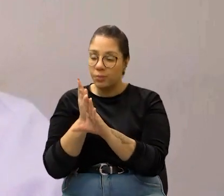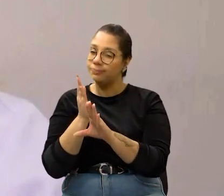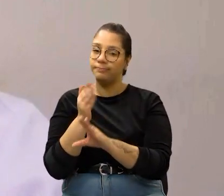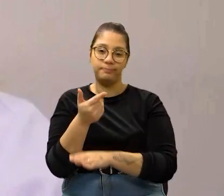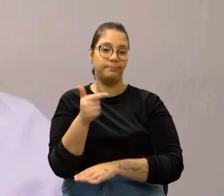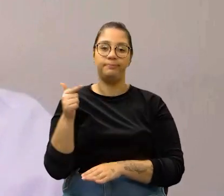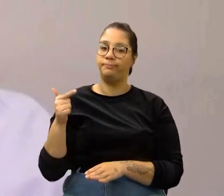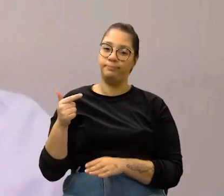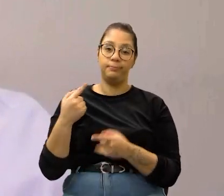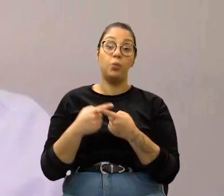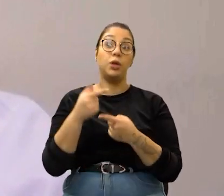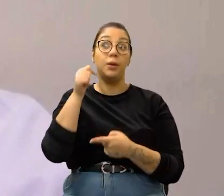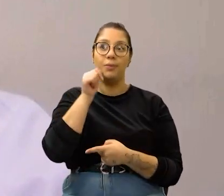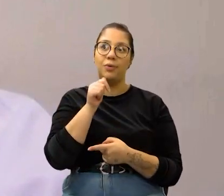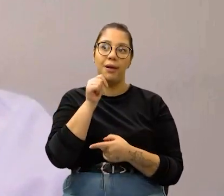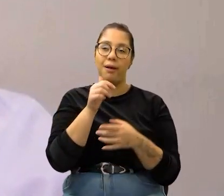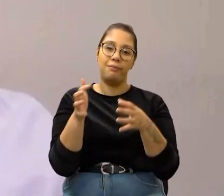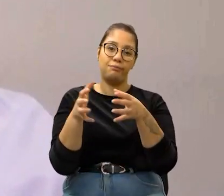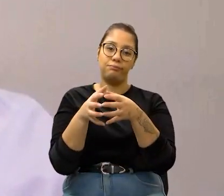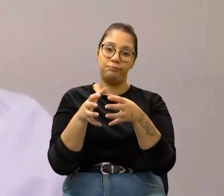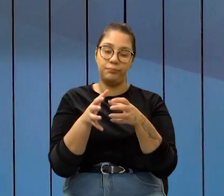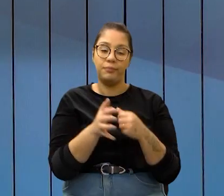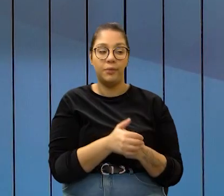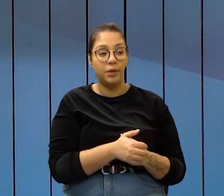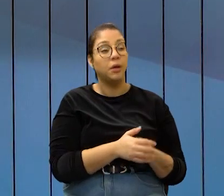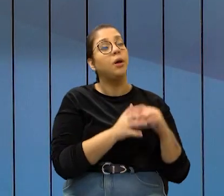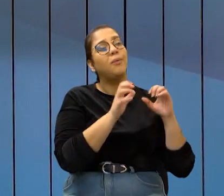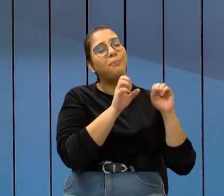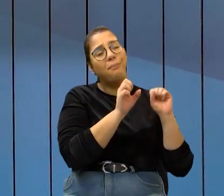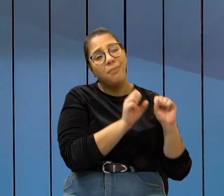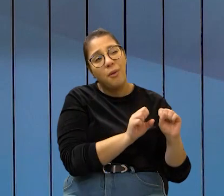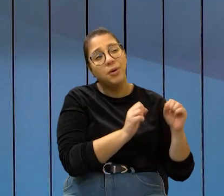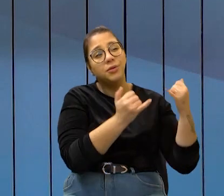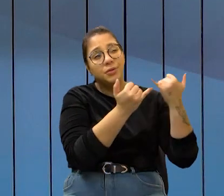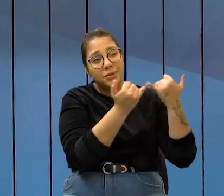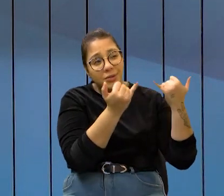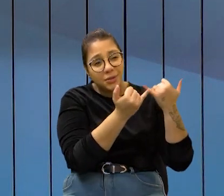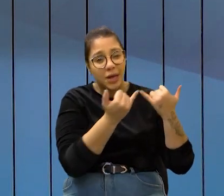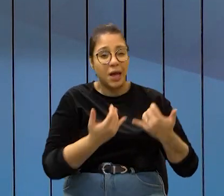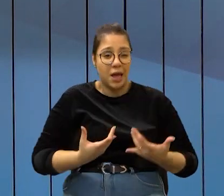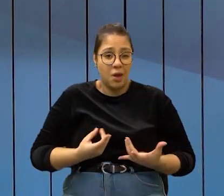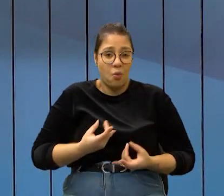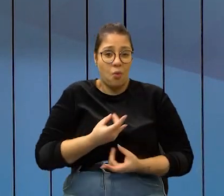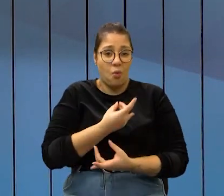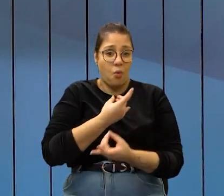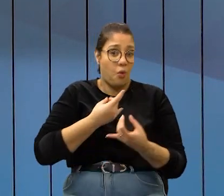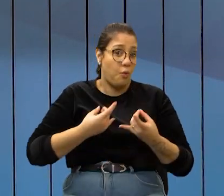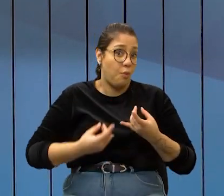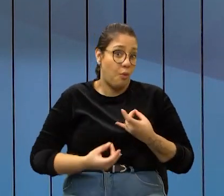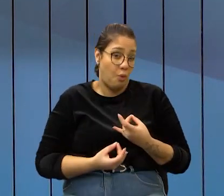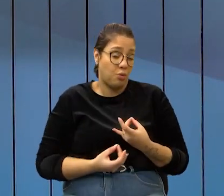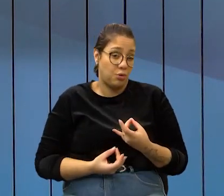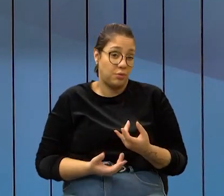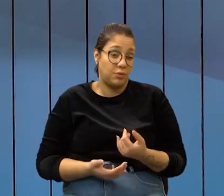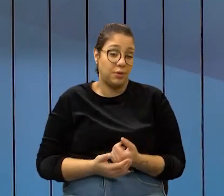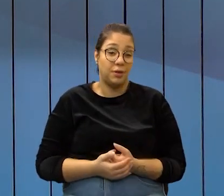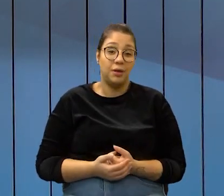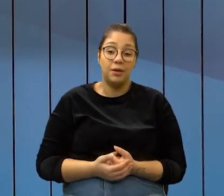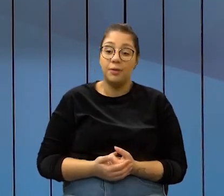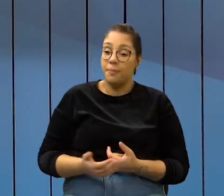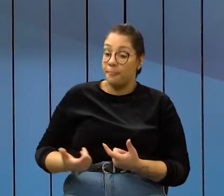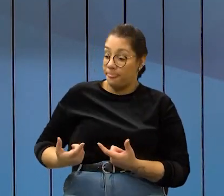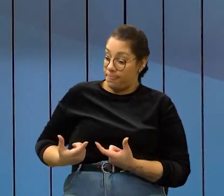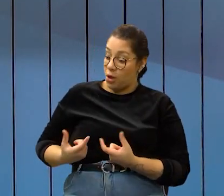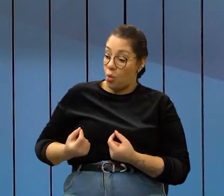por que na mulher. Aqui diz que pode estar relacionado aos hormônios femininos.